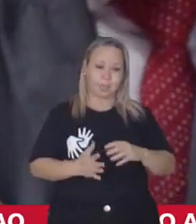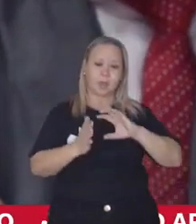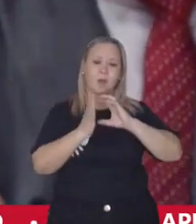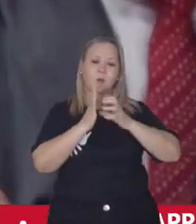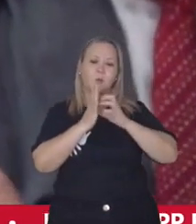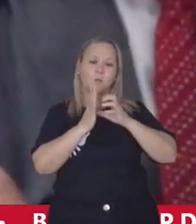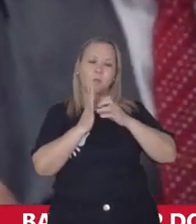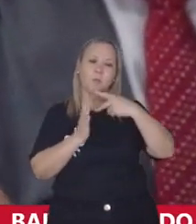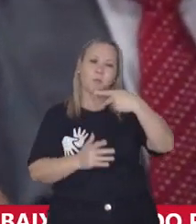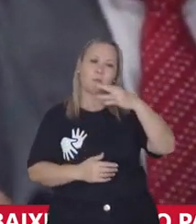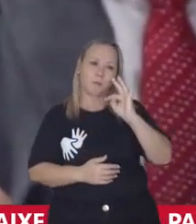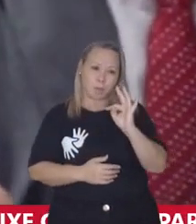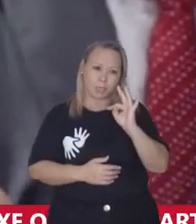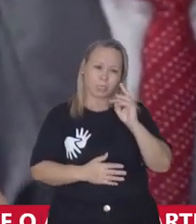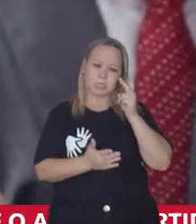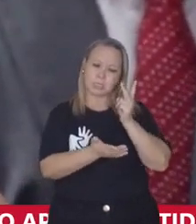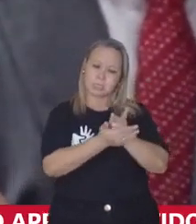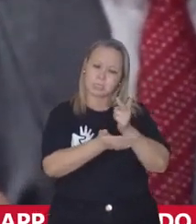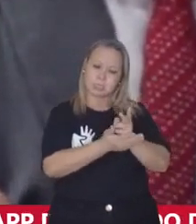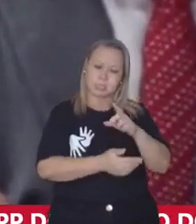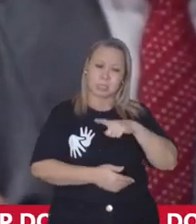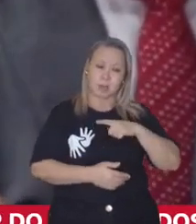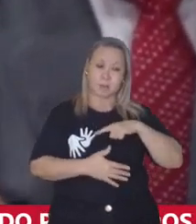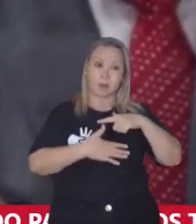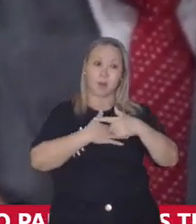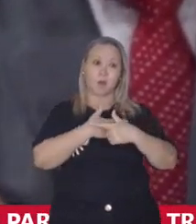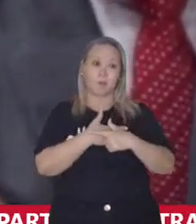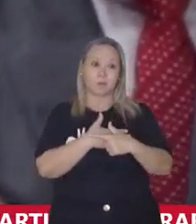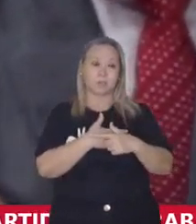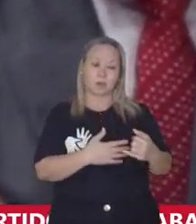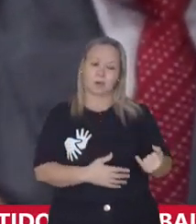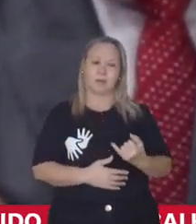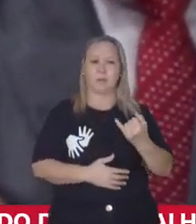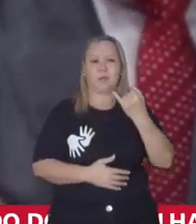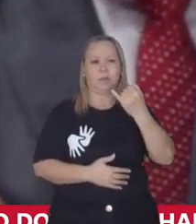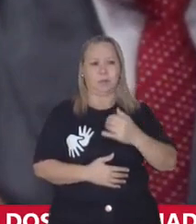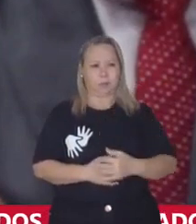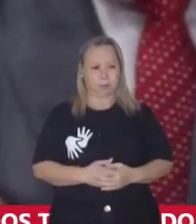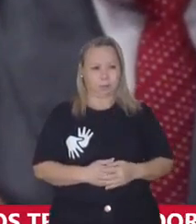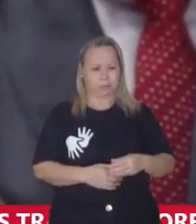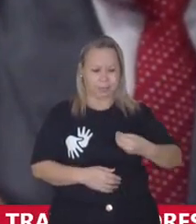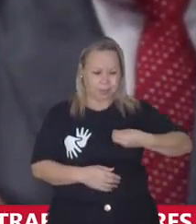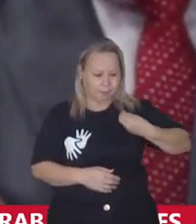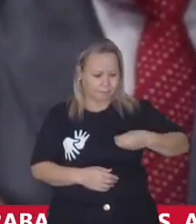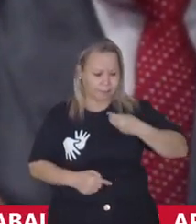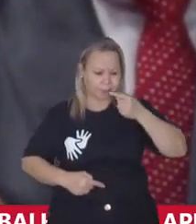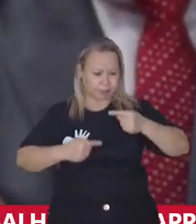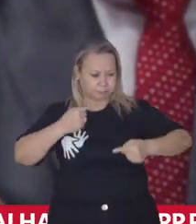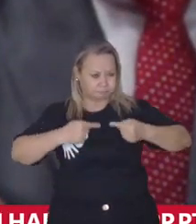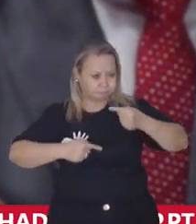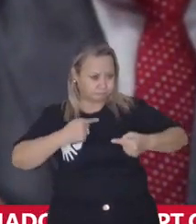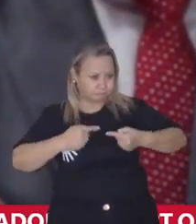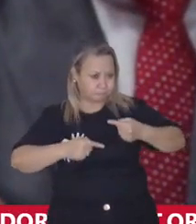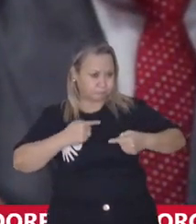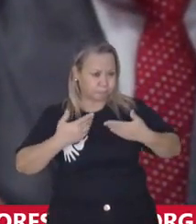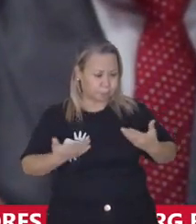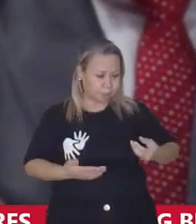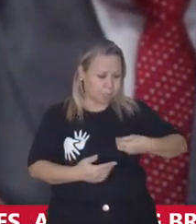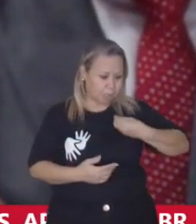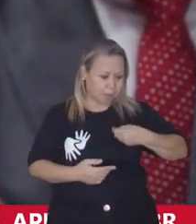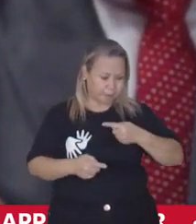dos Trabalhadores sempre teve um papel importante na vida política, na